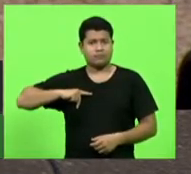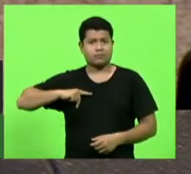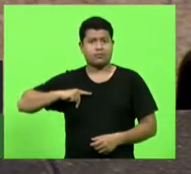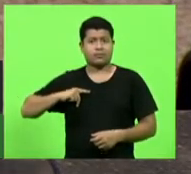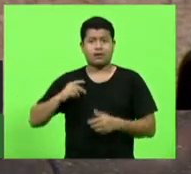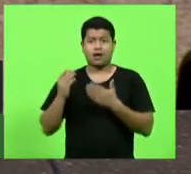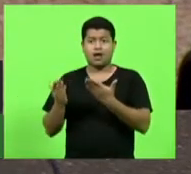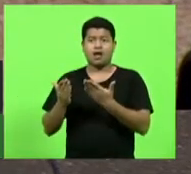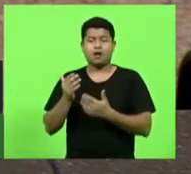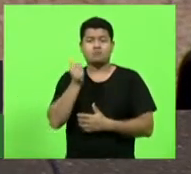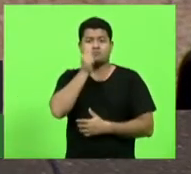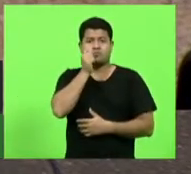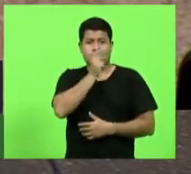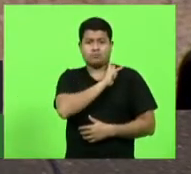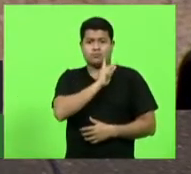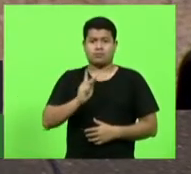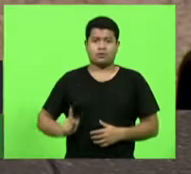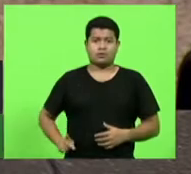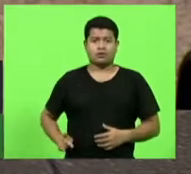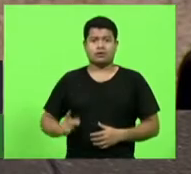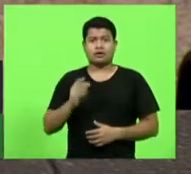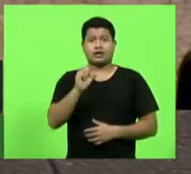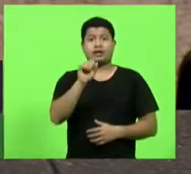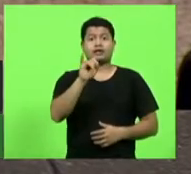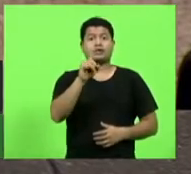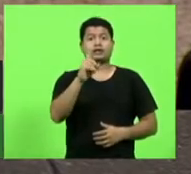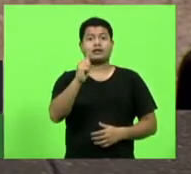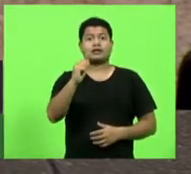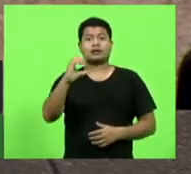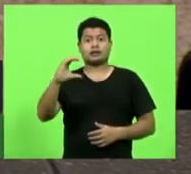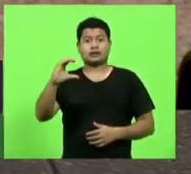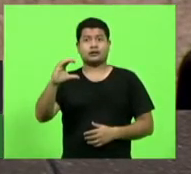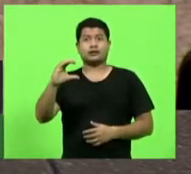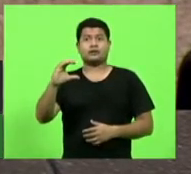ex-presidente da SIDASC,